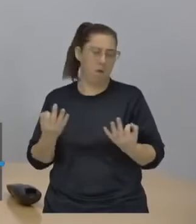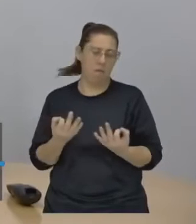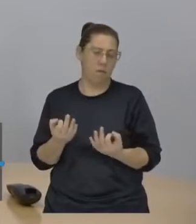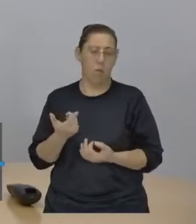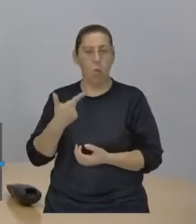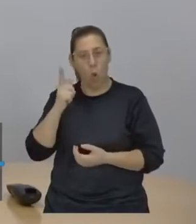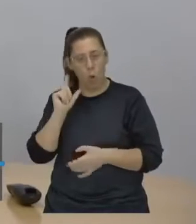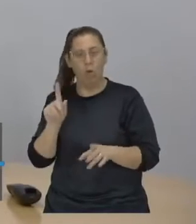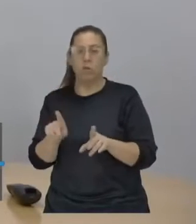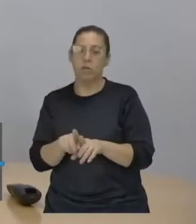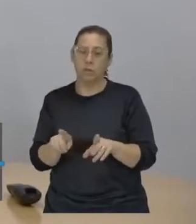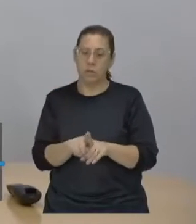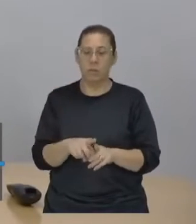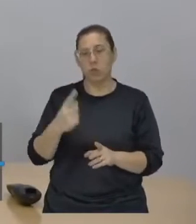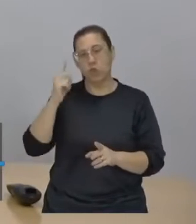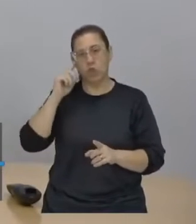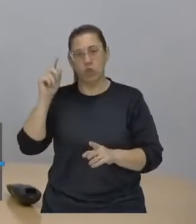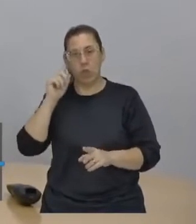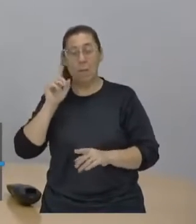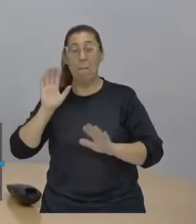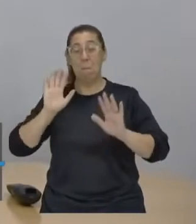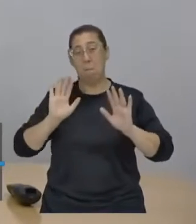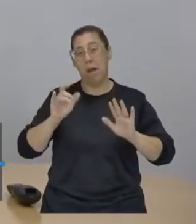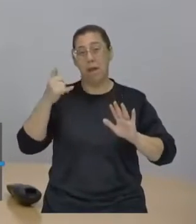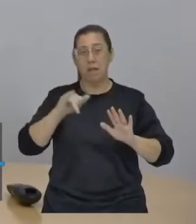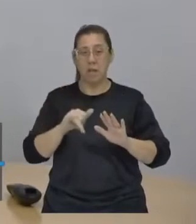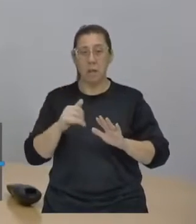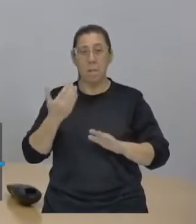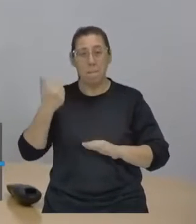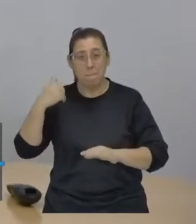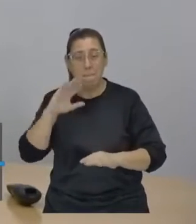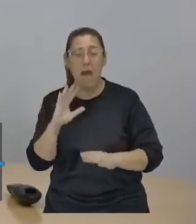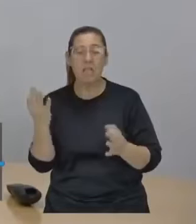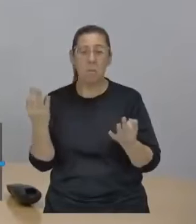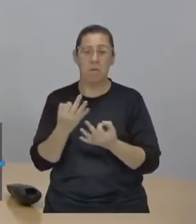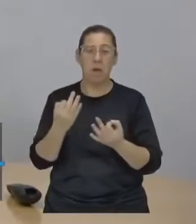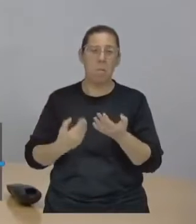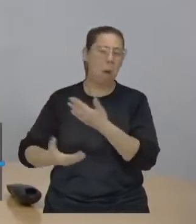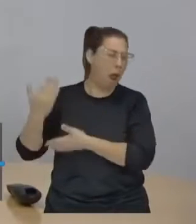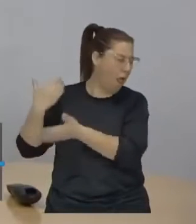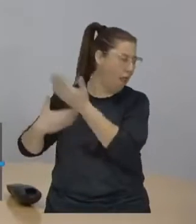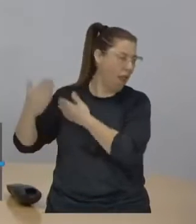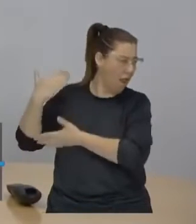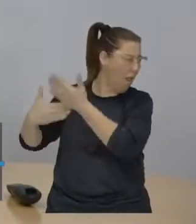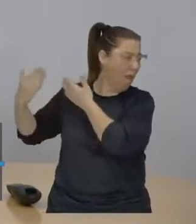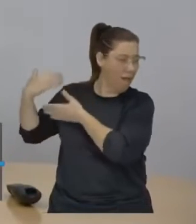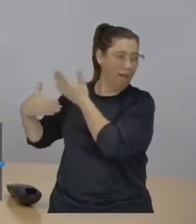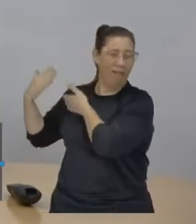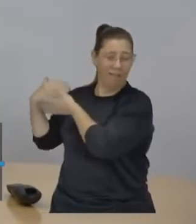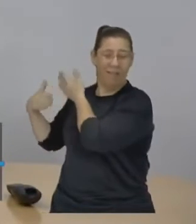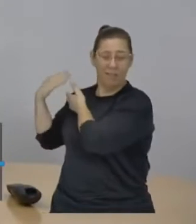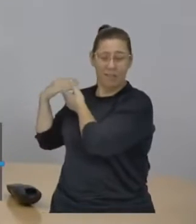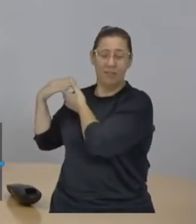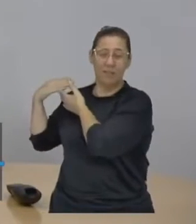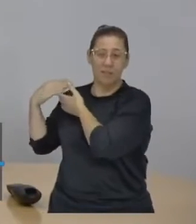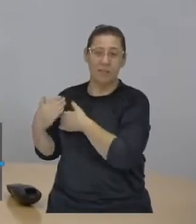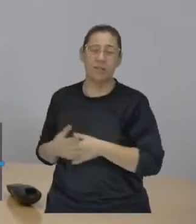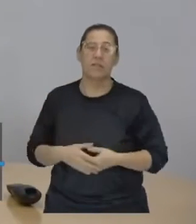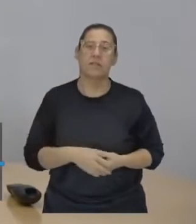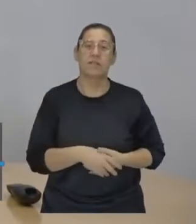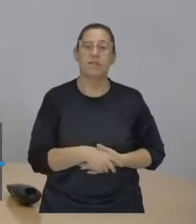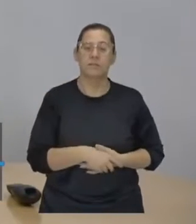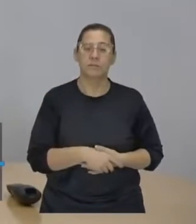ontem também em termos de dias. Agora, o mais que perfeito é o passado do passado, né?